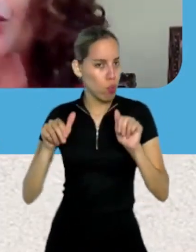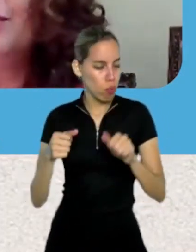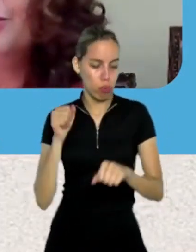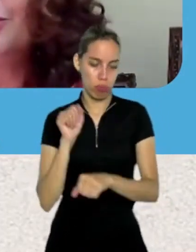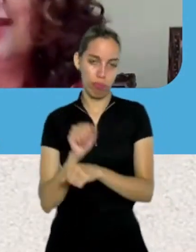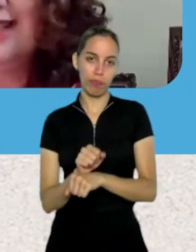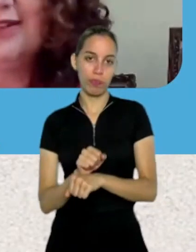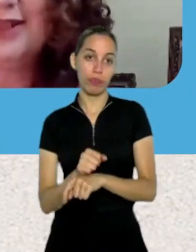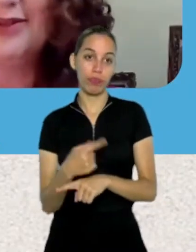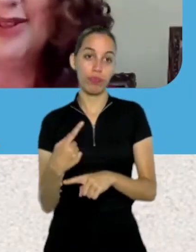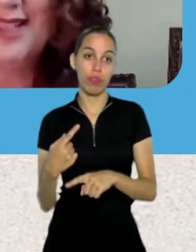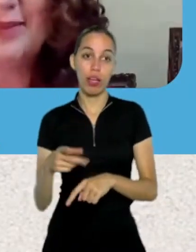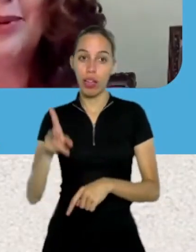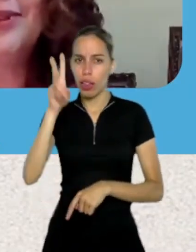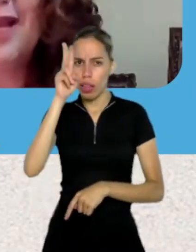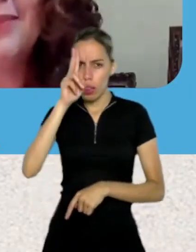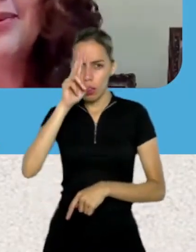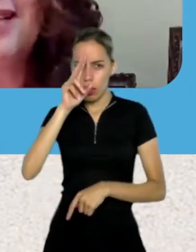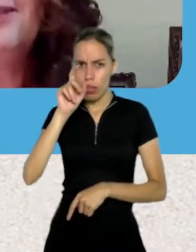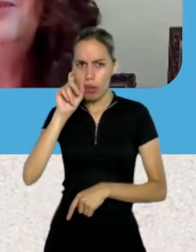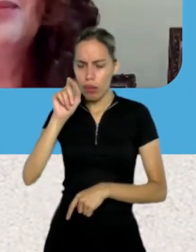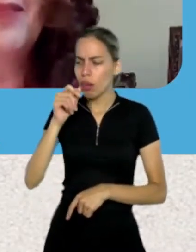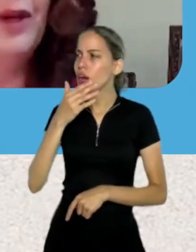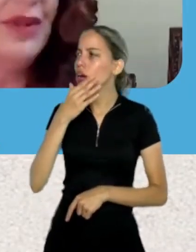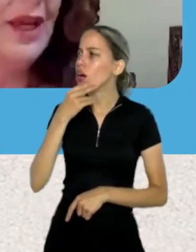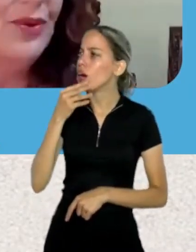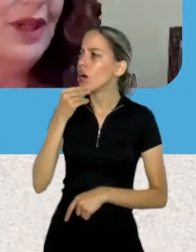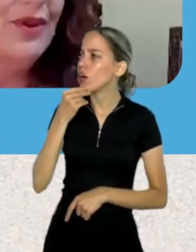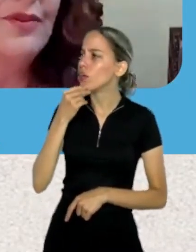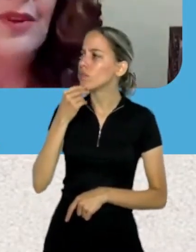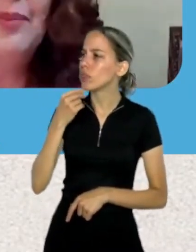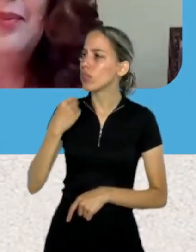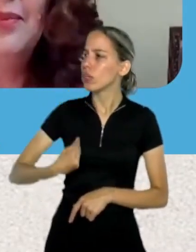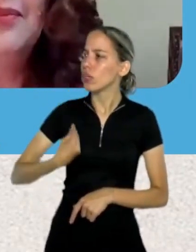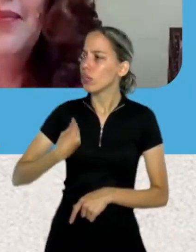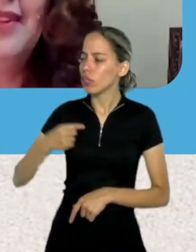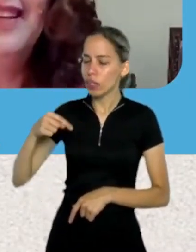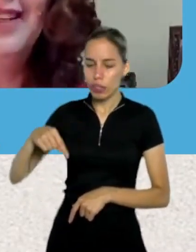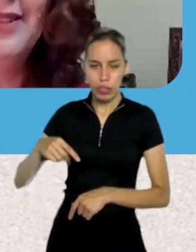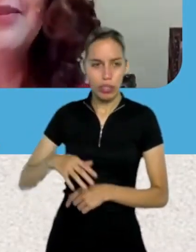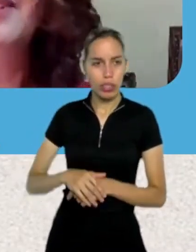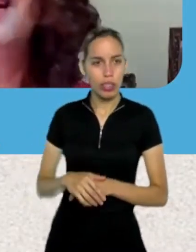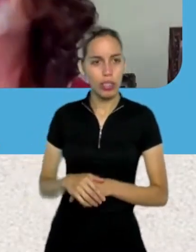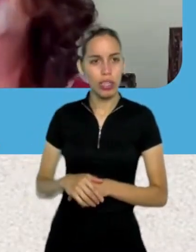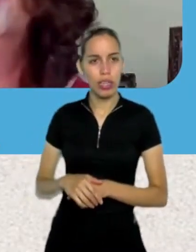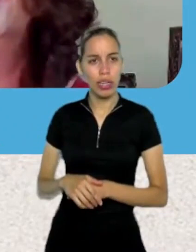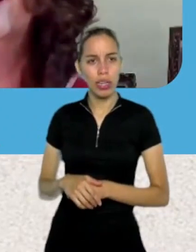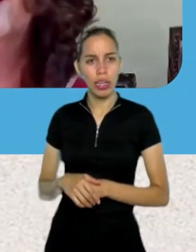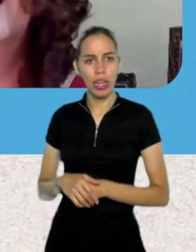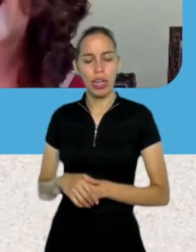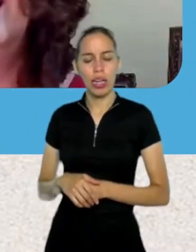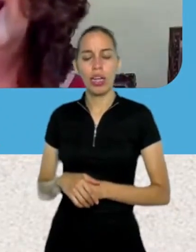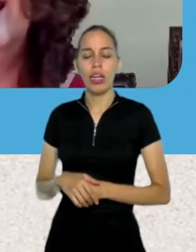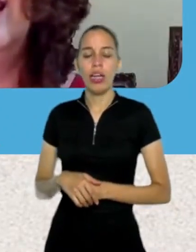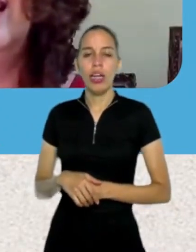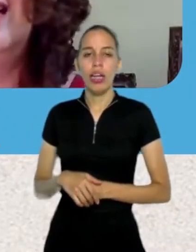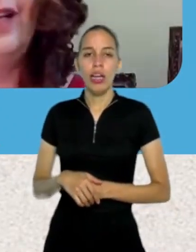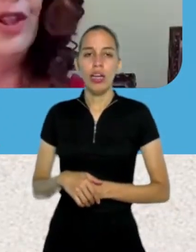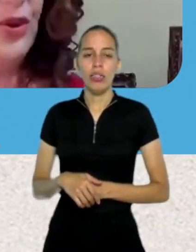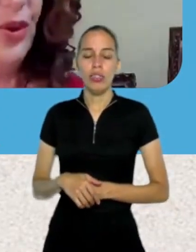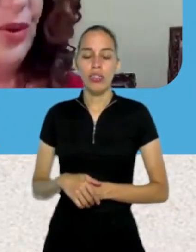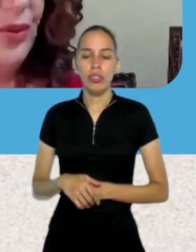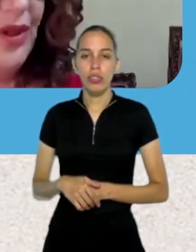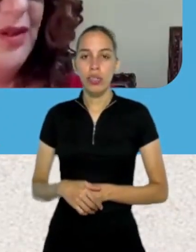que o Jober esteve aqui com você há pouco tempo, né? Eu Sim, tenho um na Gulliver livro que foi Editora. isso, da Gulliver.